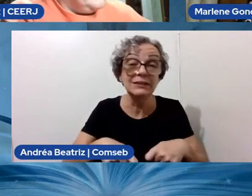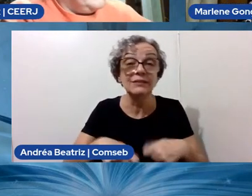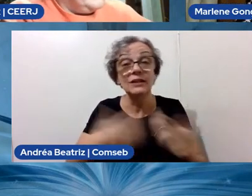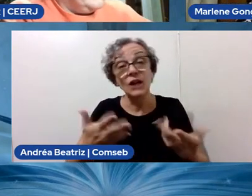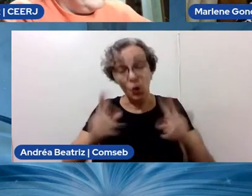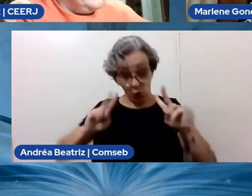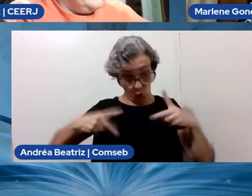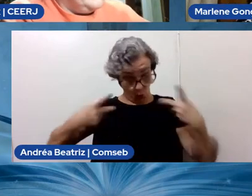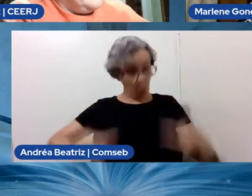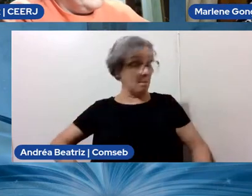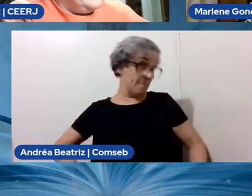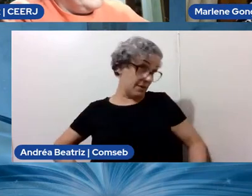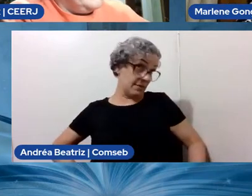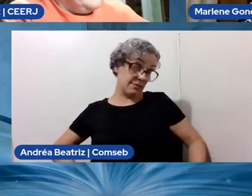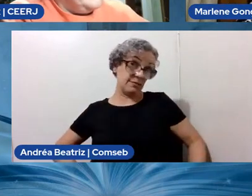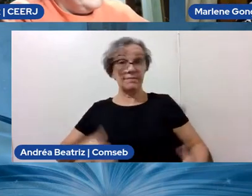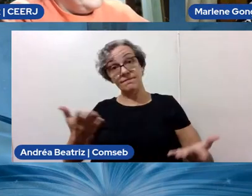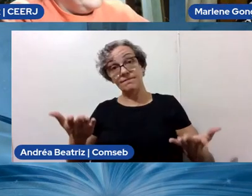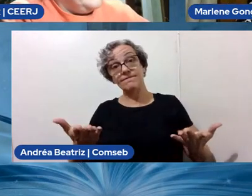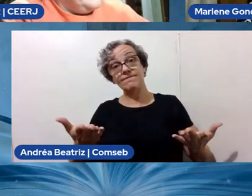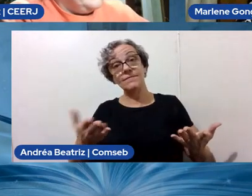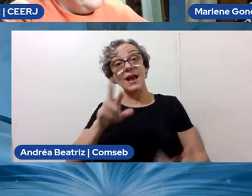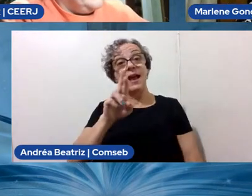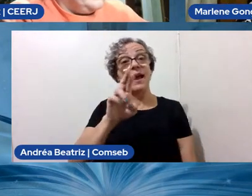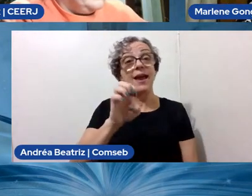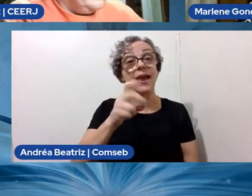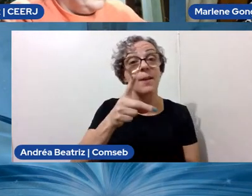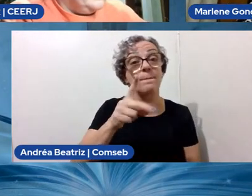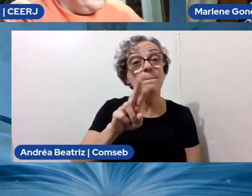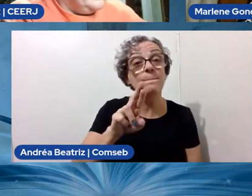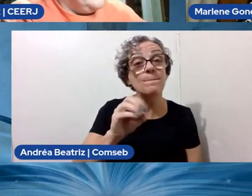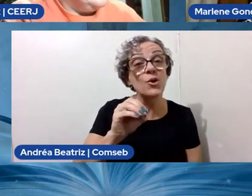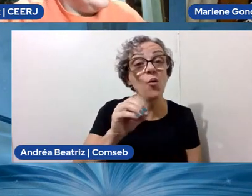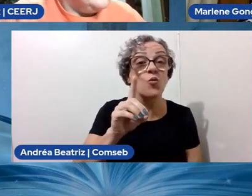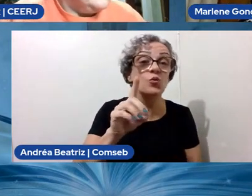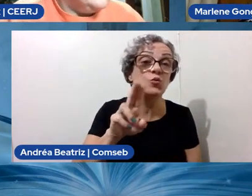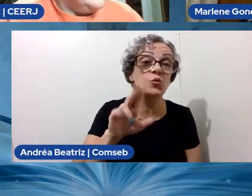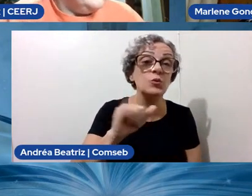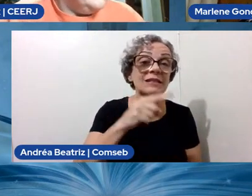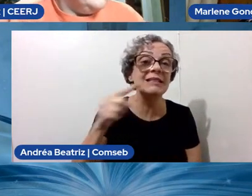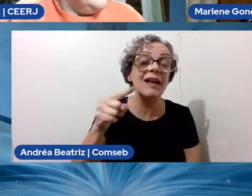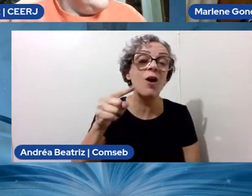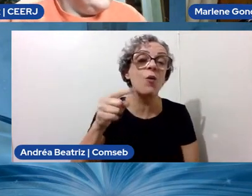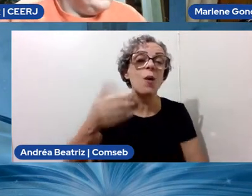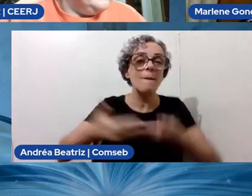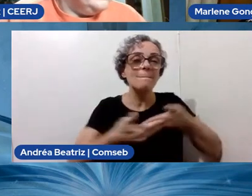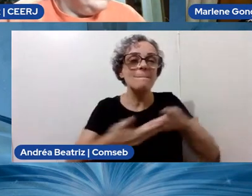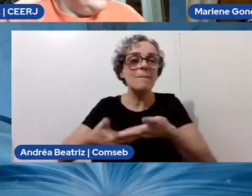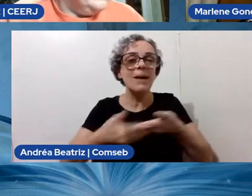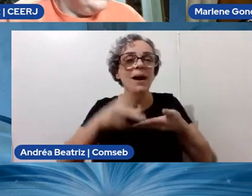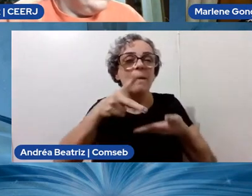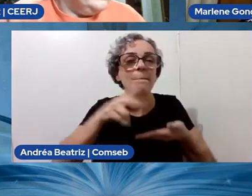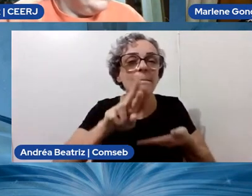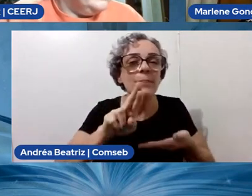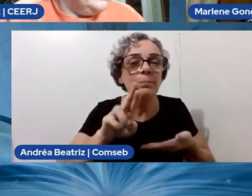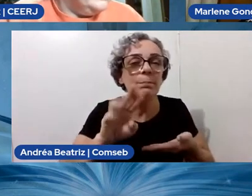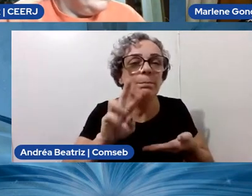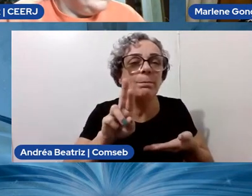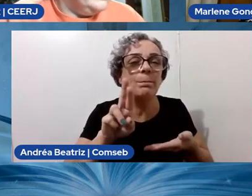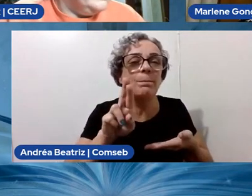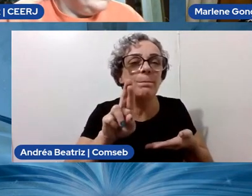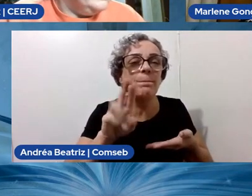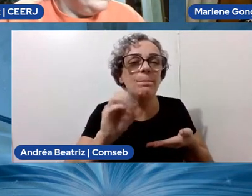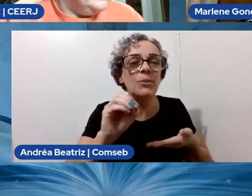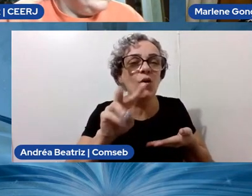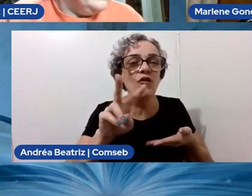humano, a reprodução, o bebê de proveta, a reprodução in vitro, em que você tem a célula masculina